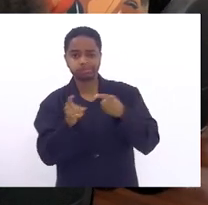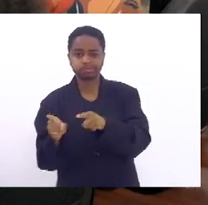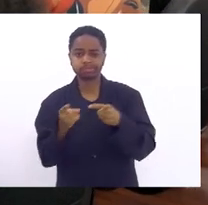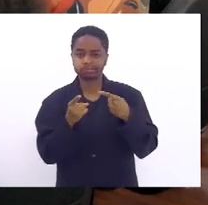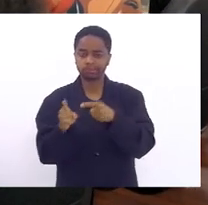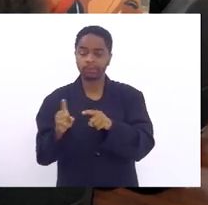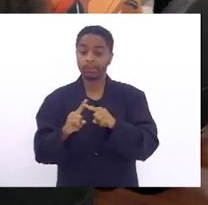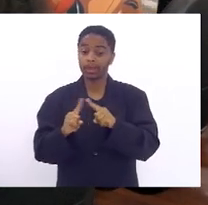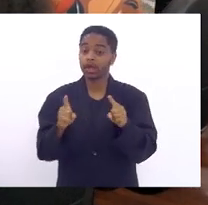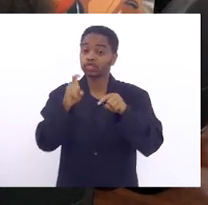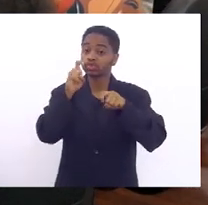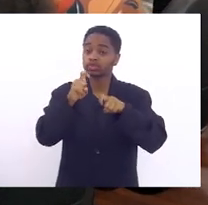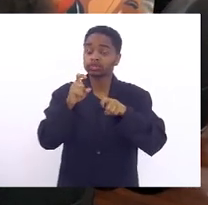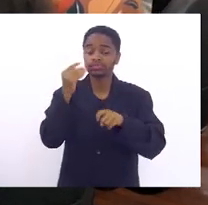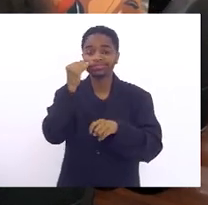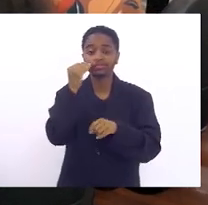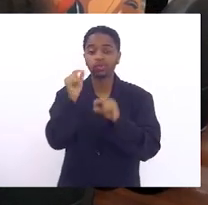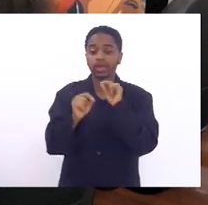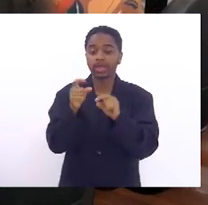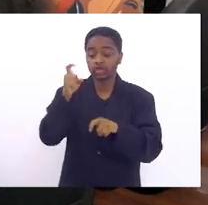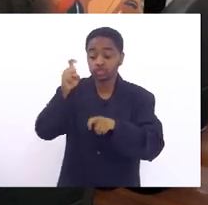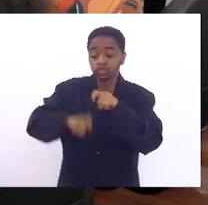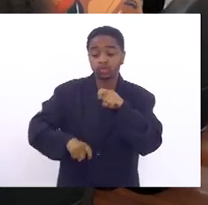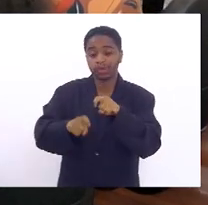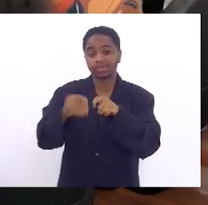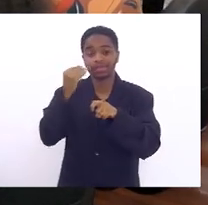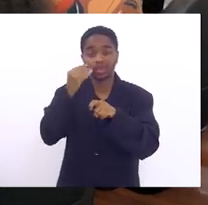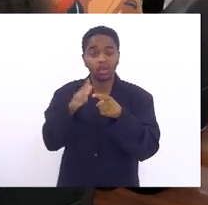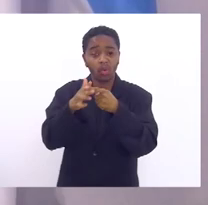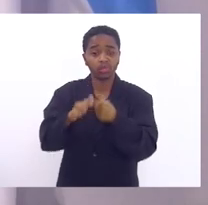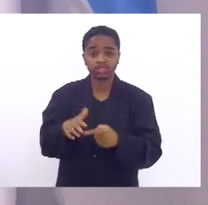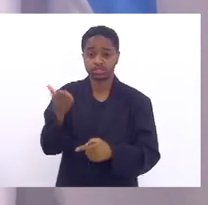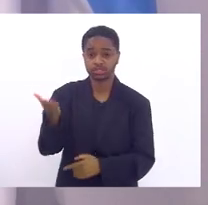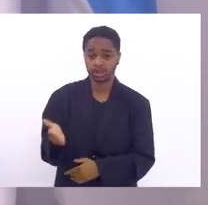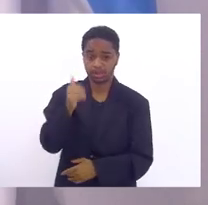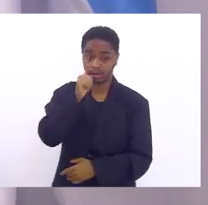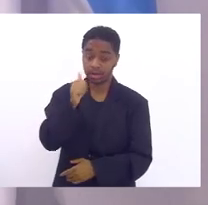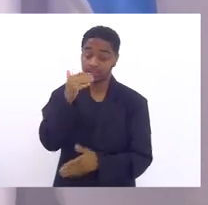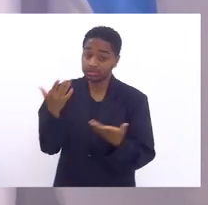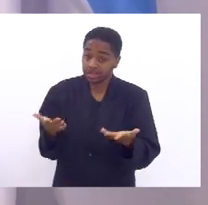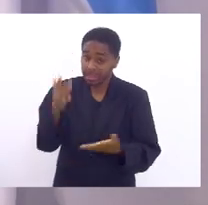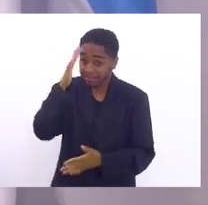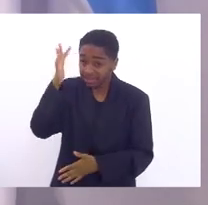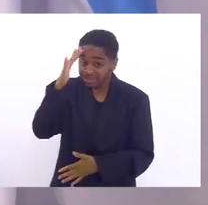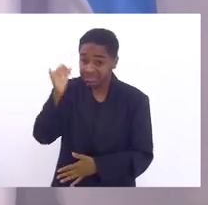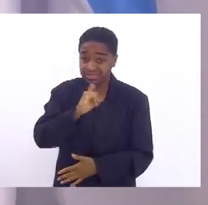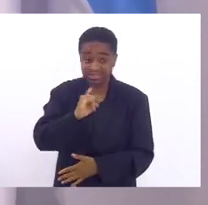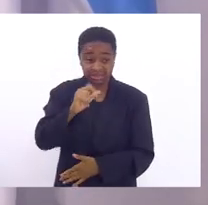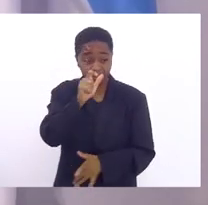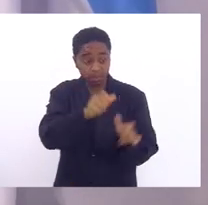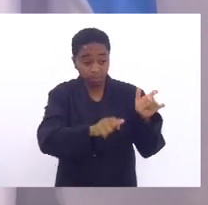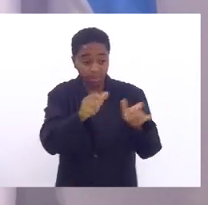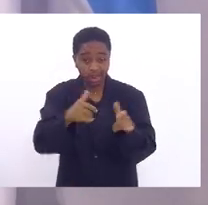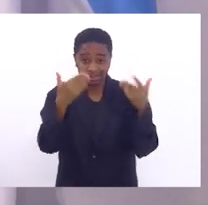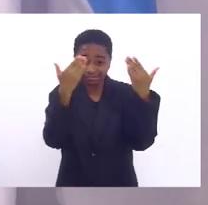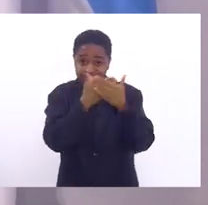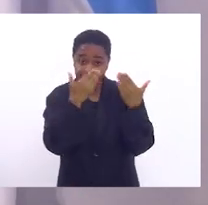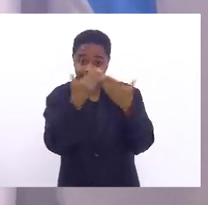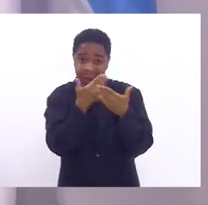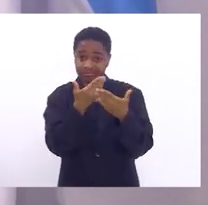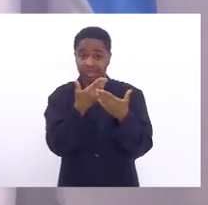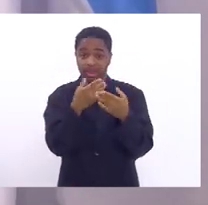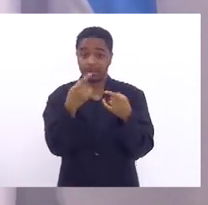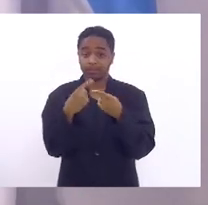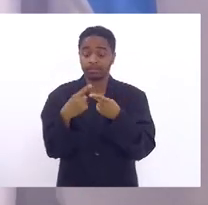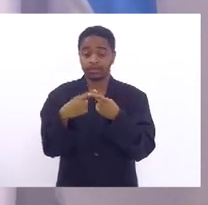estupro corretivo dessas mulheres você imagina as mulheres que não têm visibilidade as mulheres lésbicas que